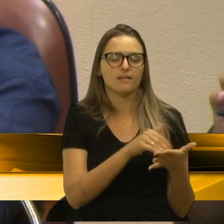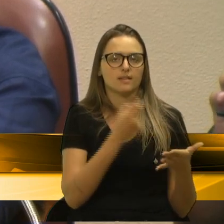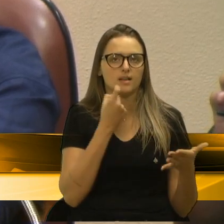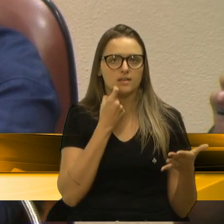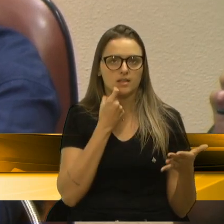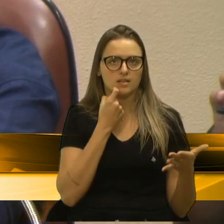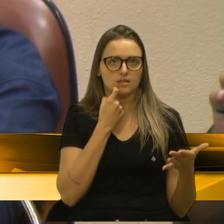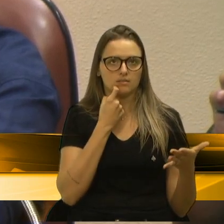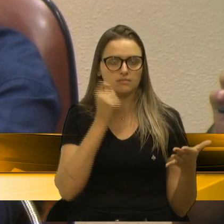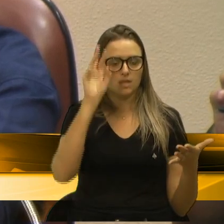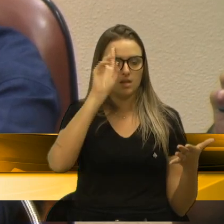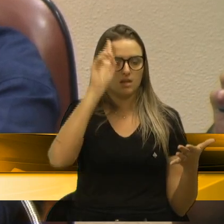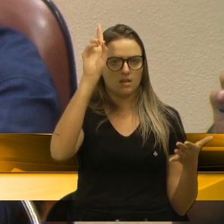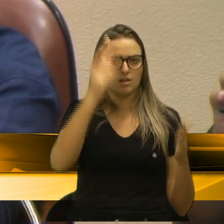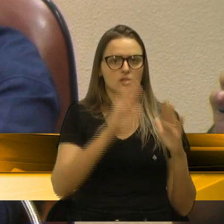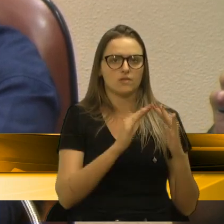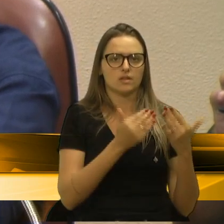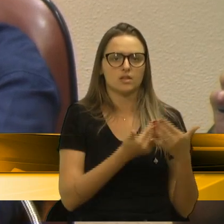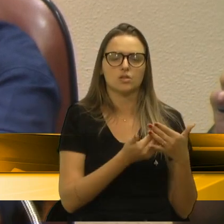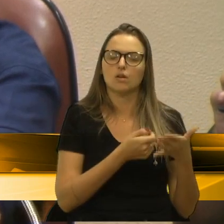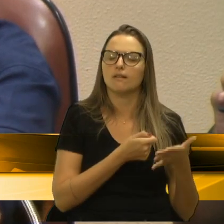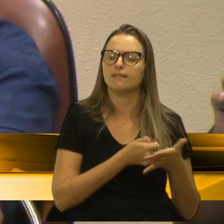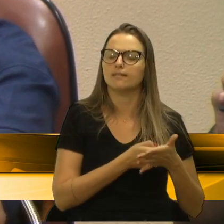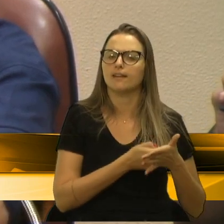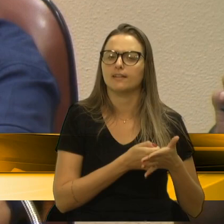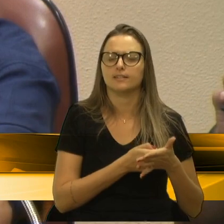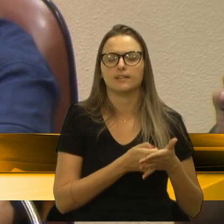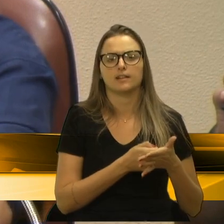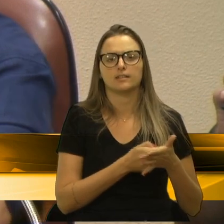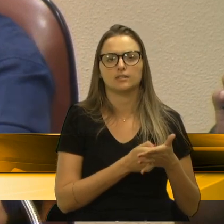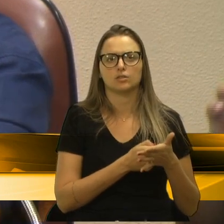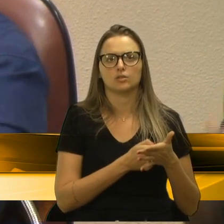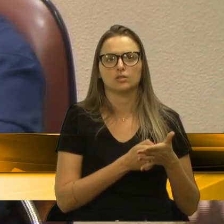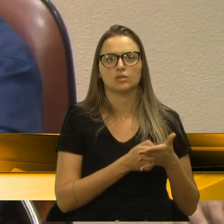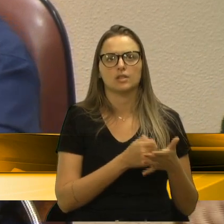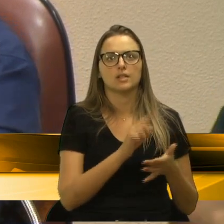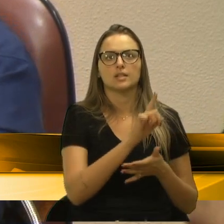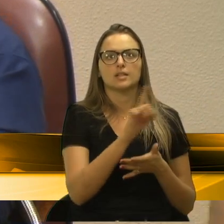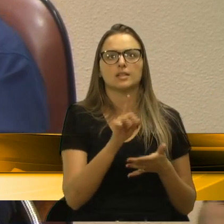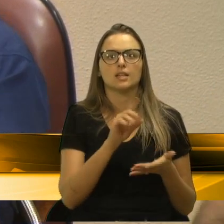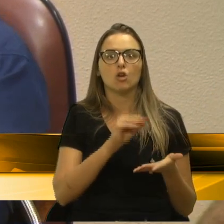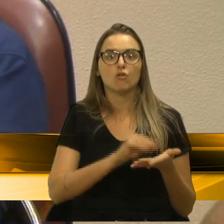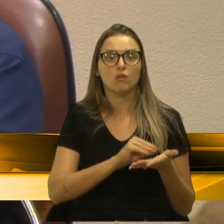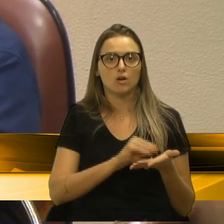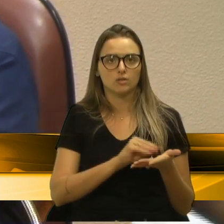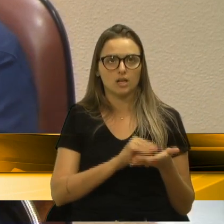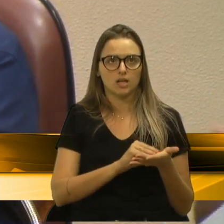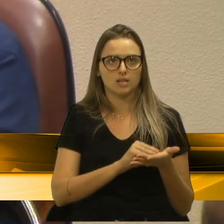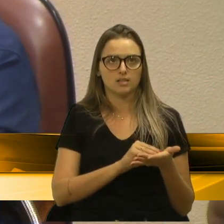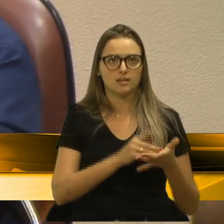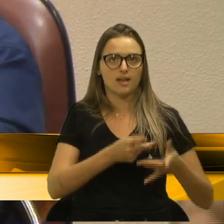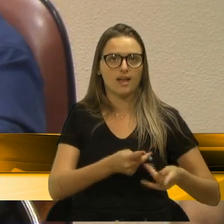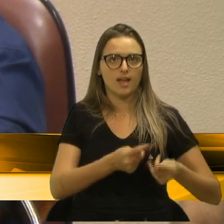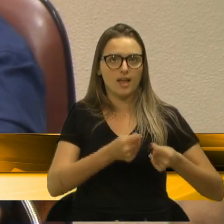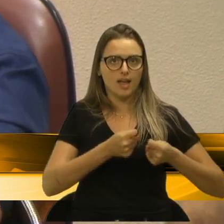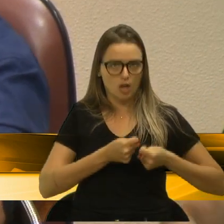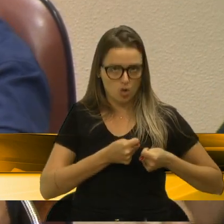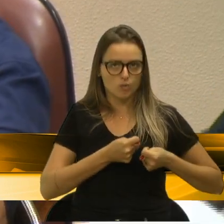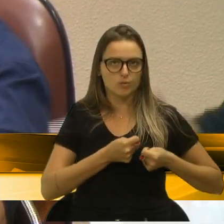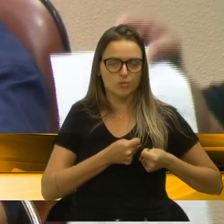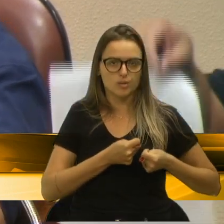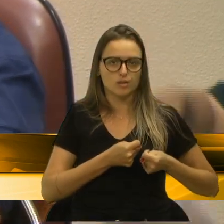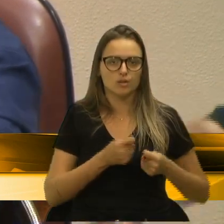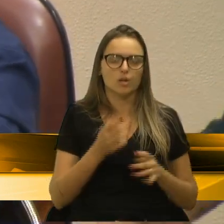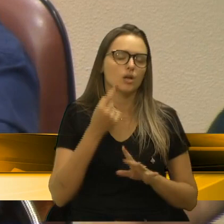aí a diretora estava tentando, na verdade, que não faltasse, então ela estava economizando porque